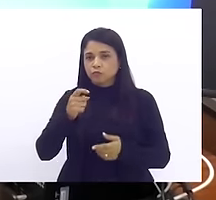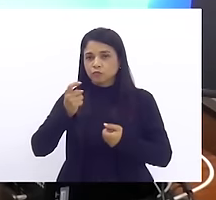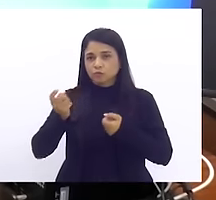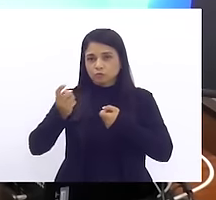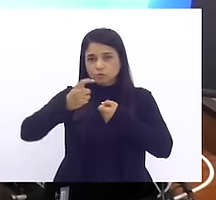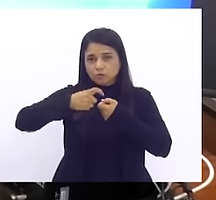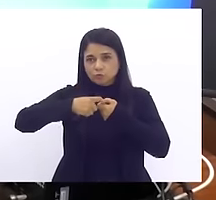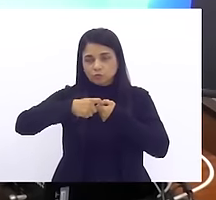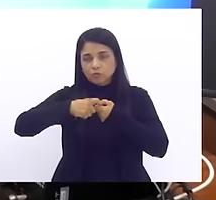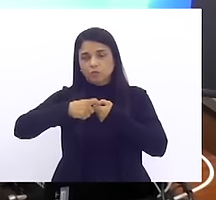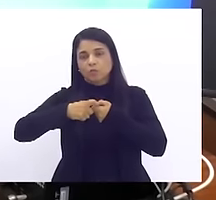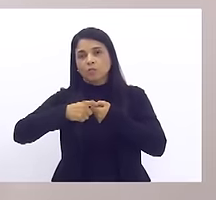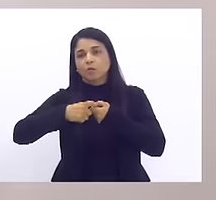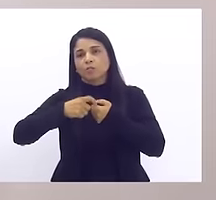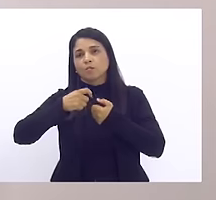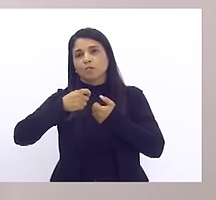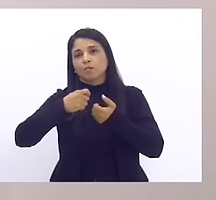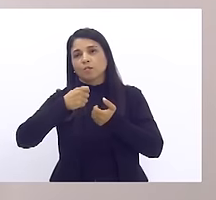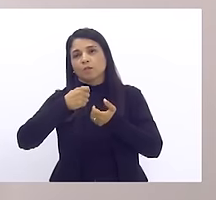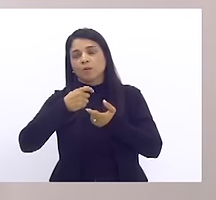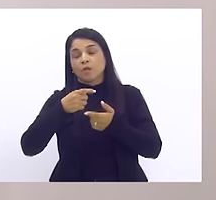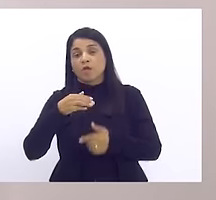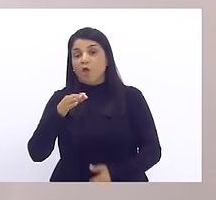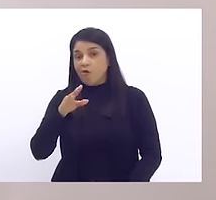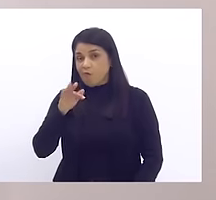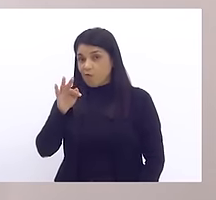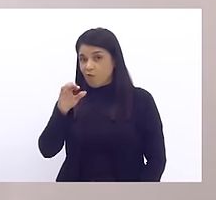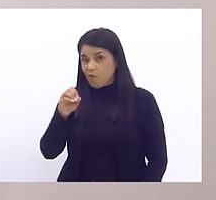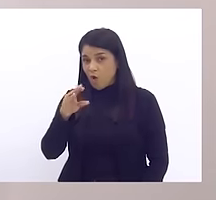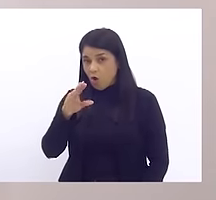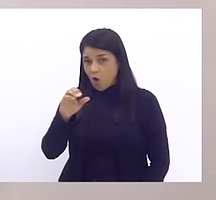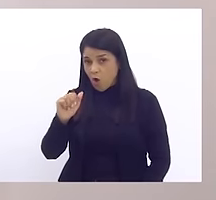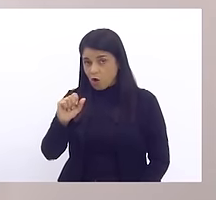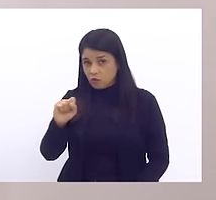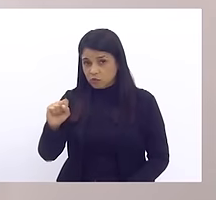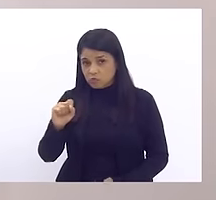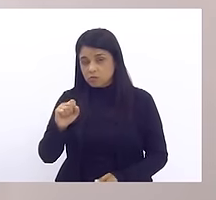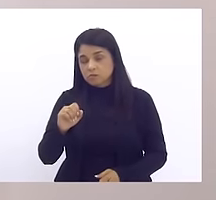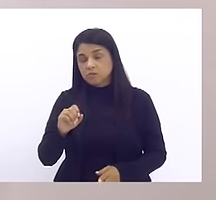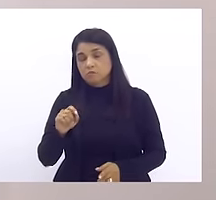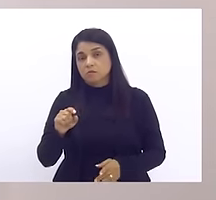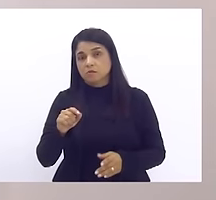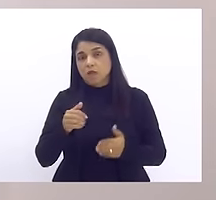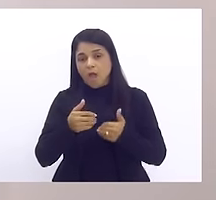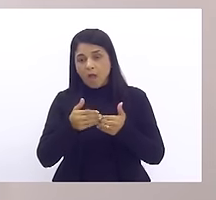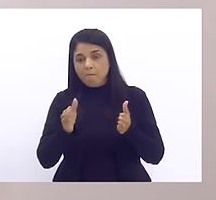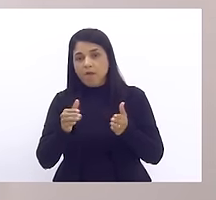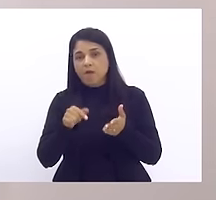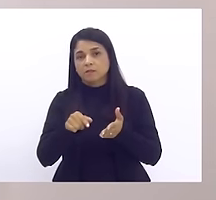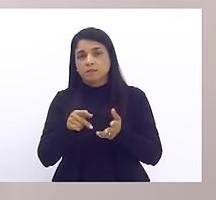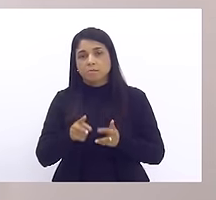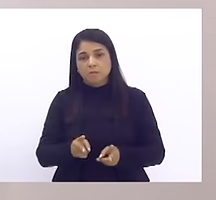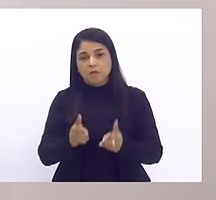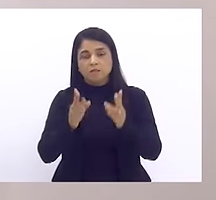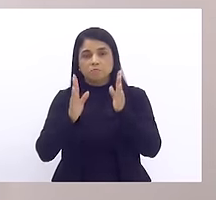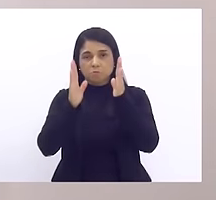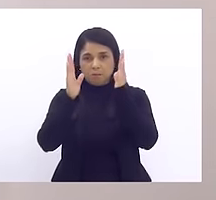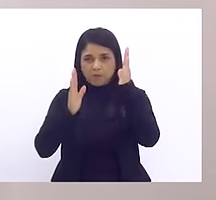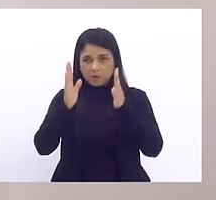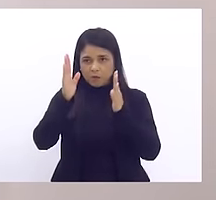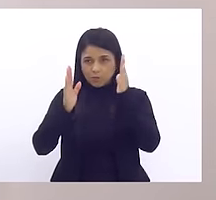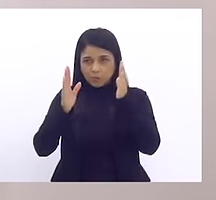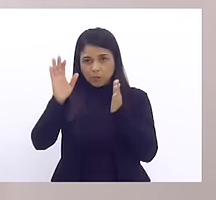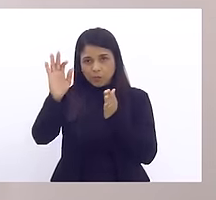nenhuma é coincidência a Fox ter sido aberta no mesmo na mesma semana o mesmo período